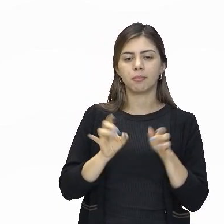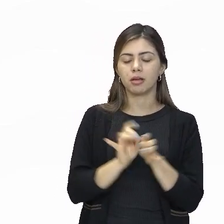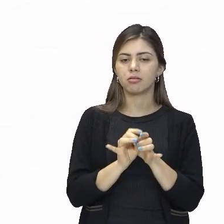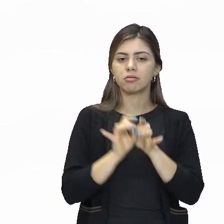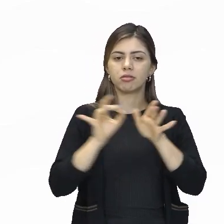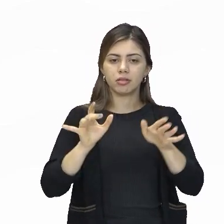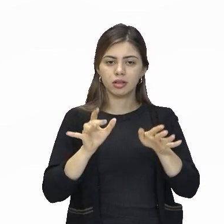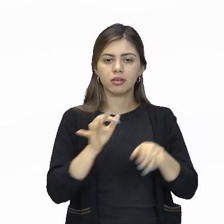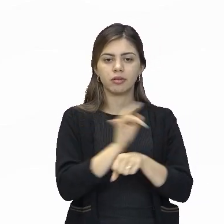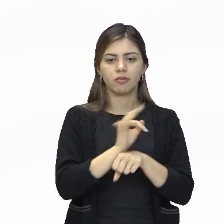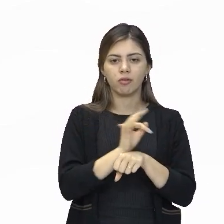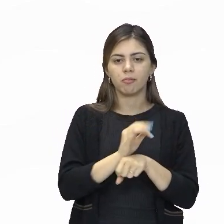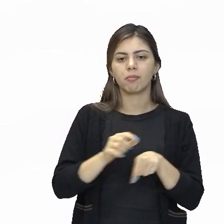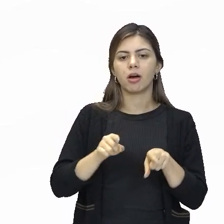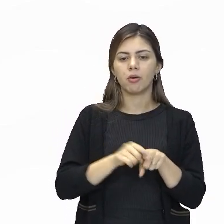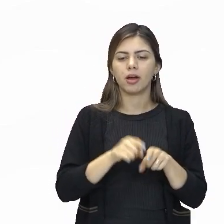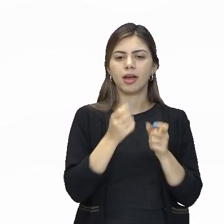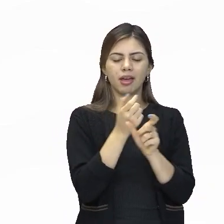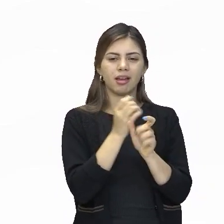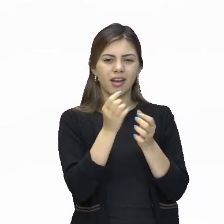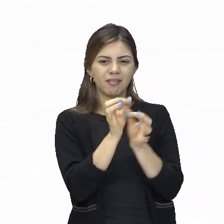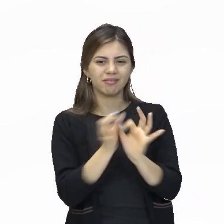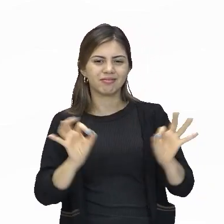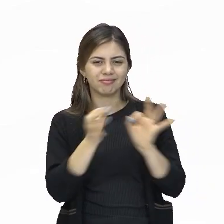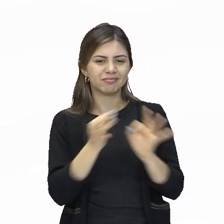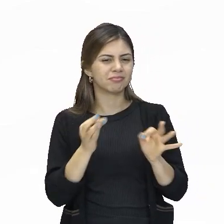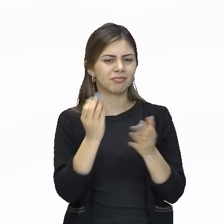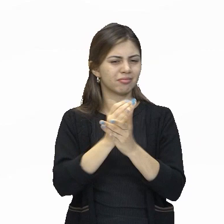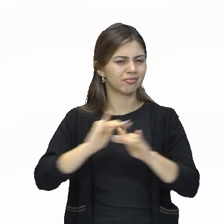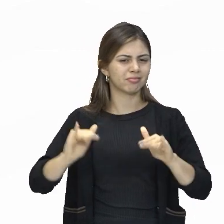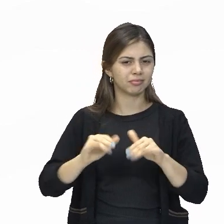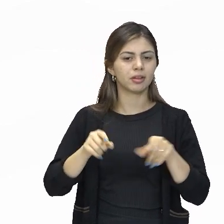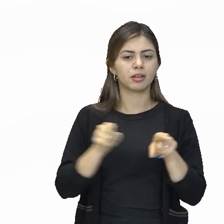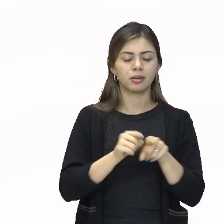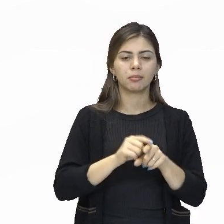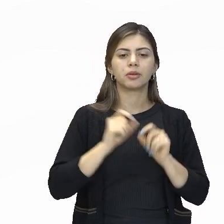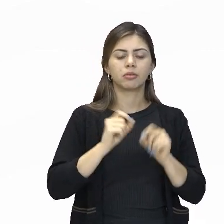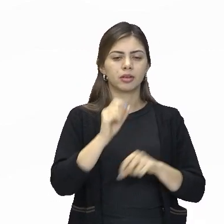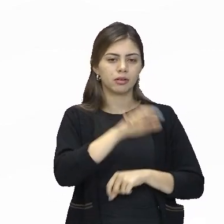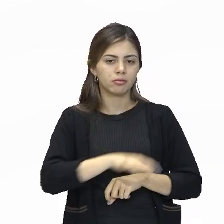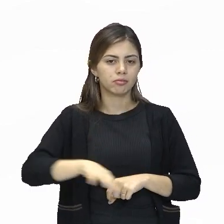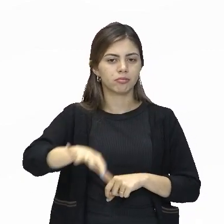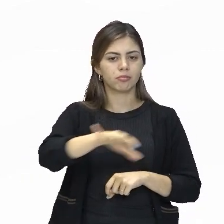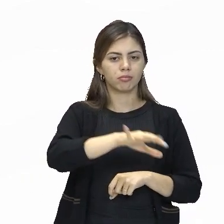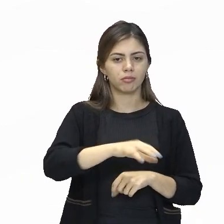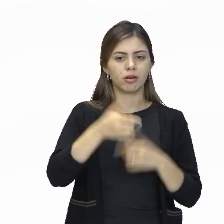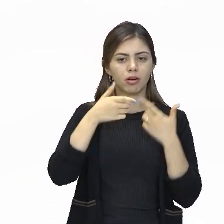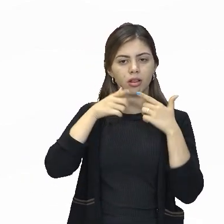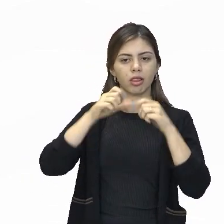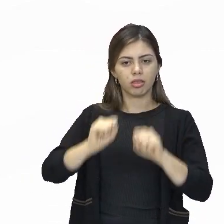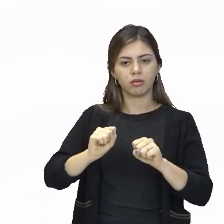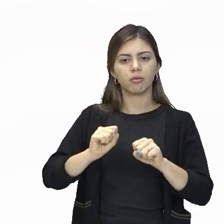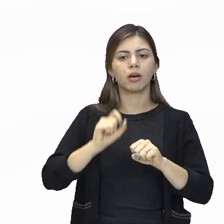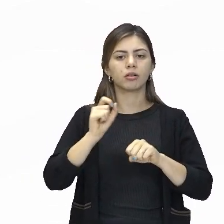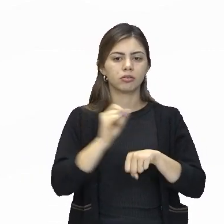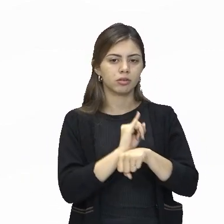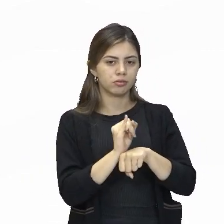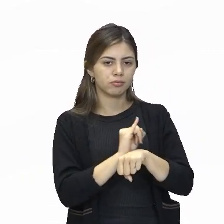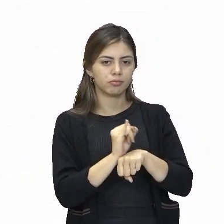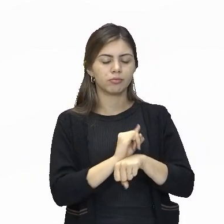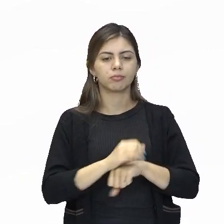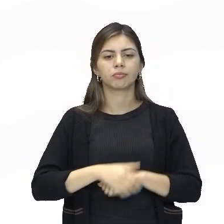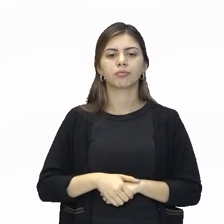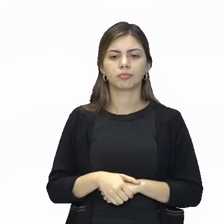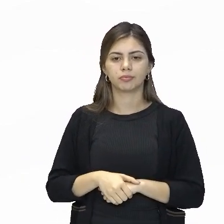com rupturas da sintaxe, presença de regionalismo e linguagem informal.